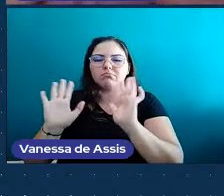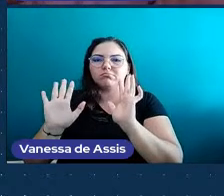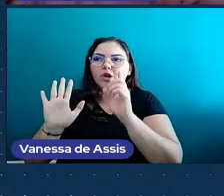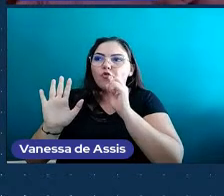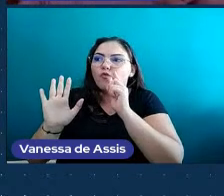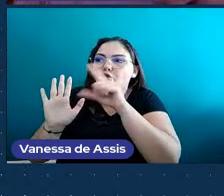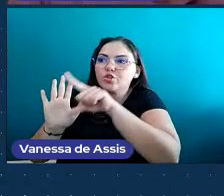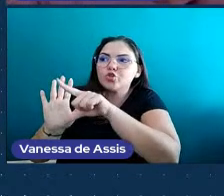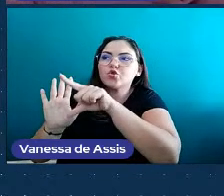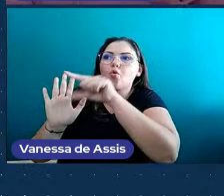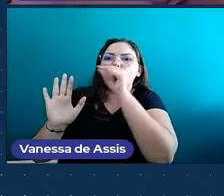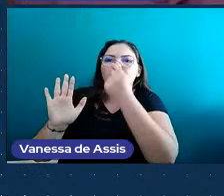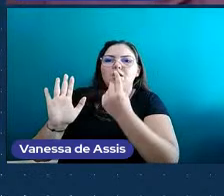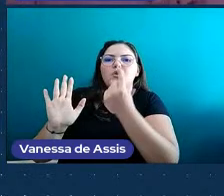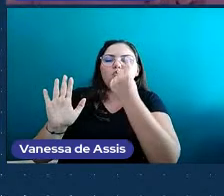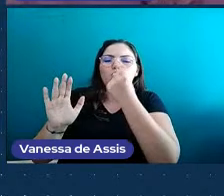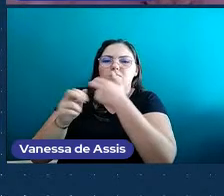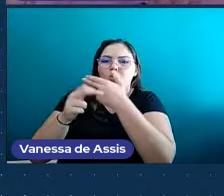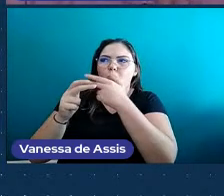momento,